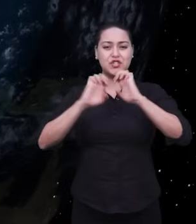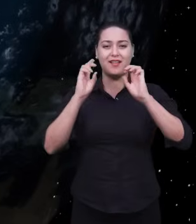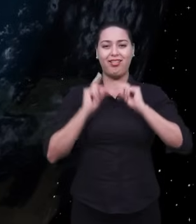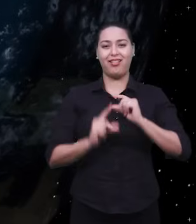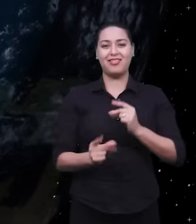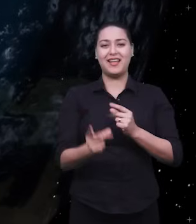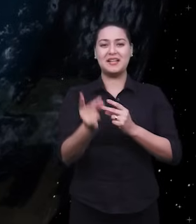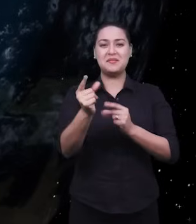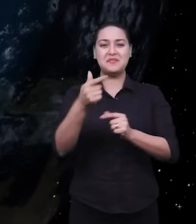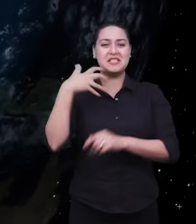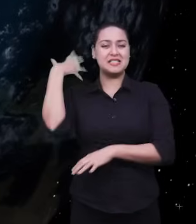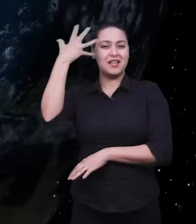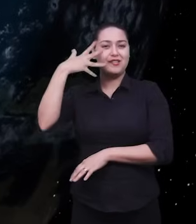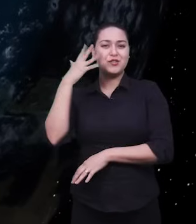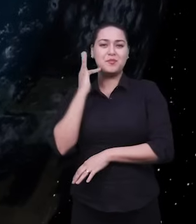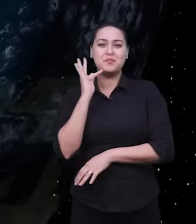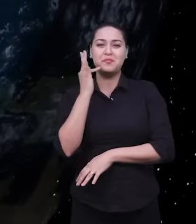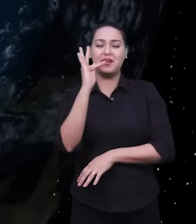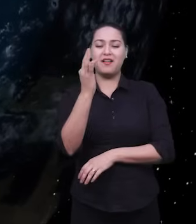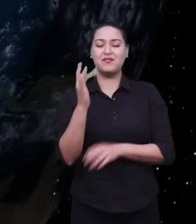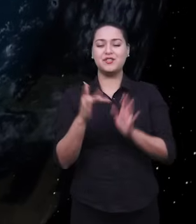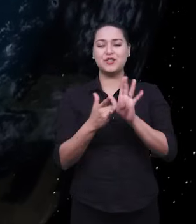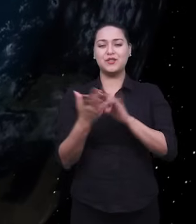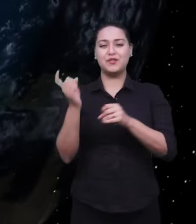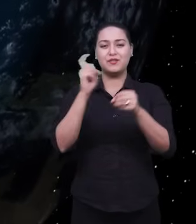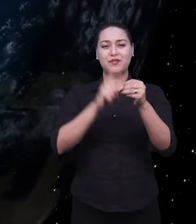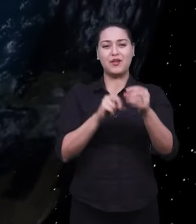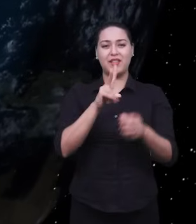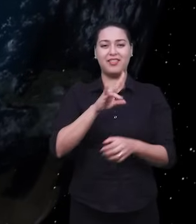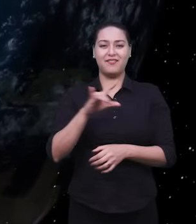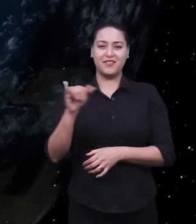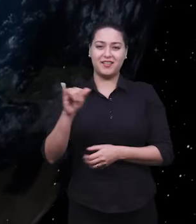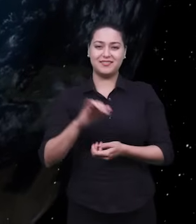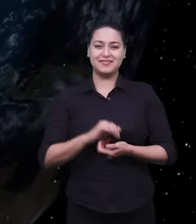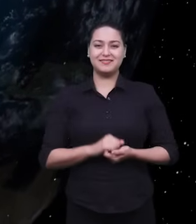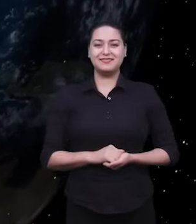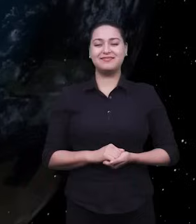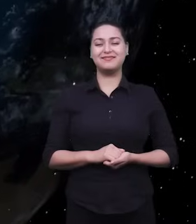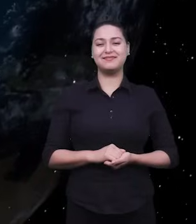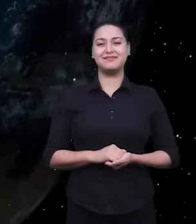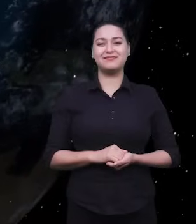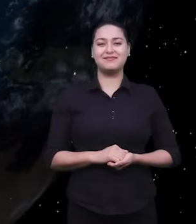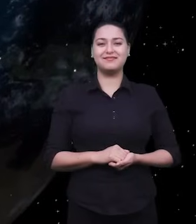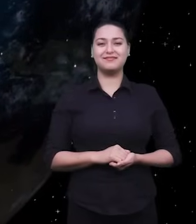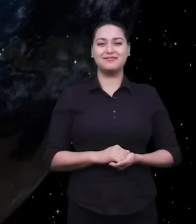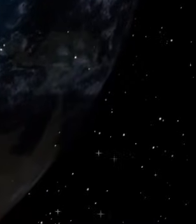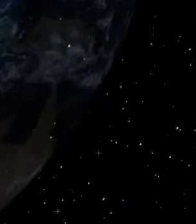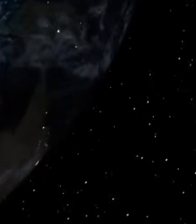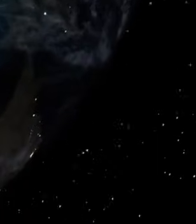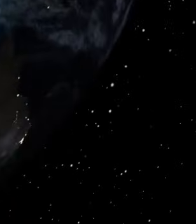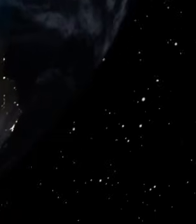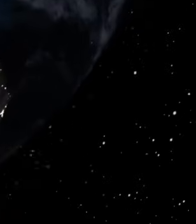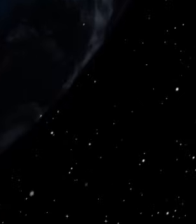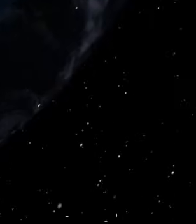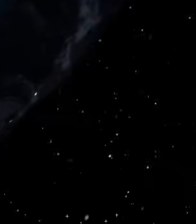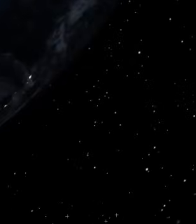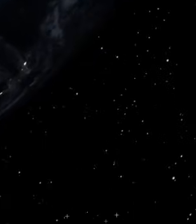alcançadas pelo Evangelho eterno e pela mensagem da breve volta do Senhor Jesus.